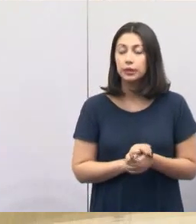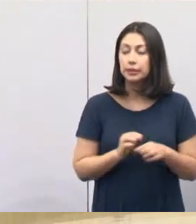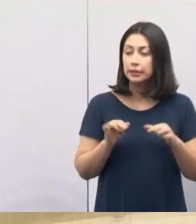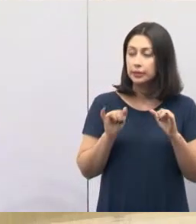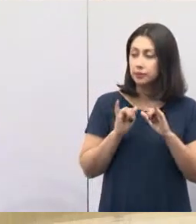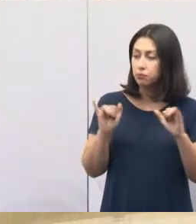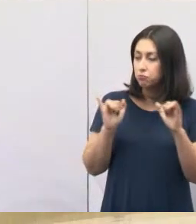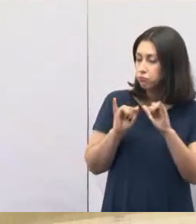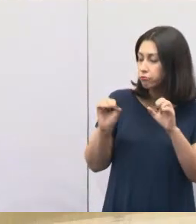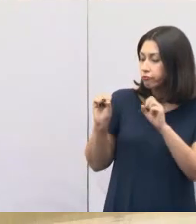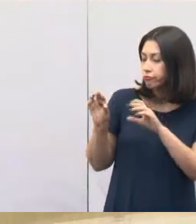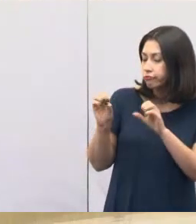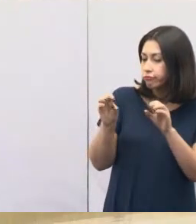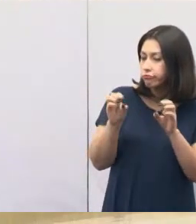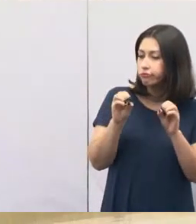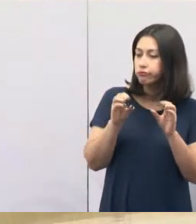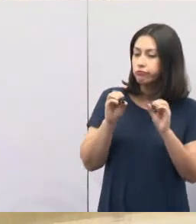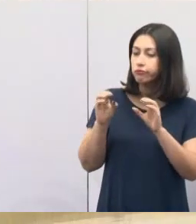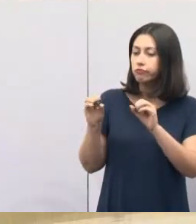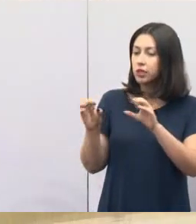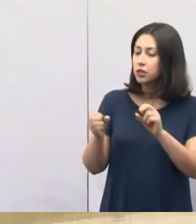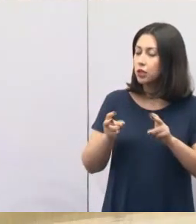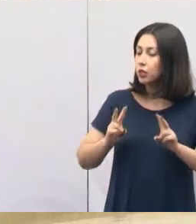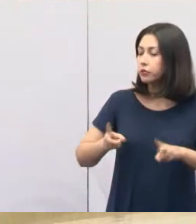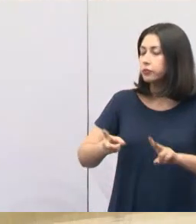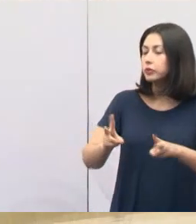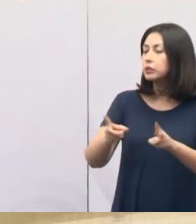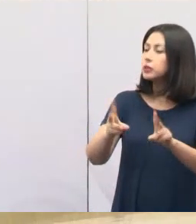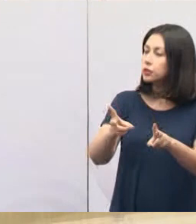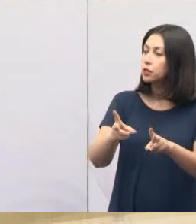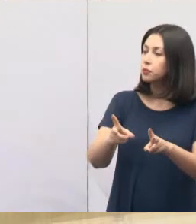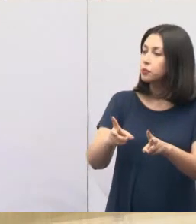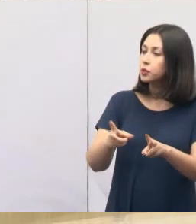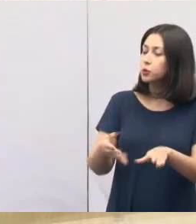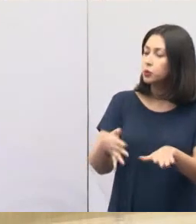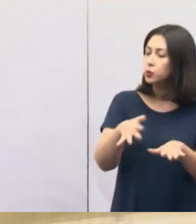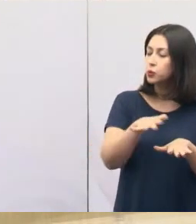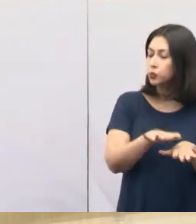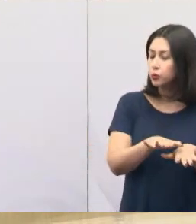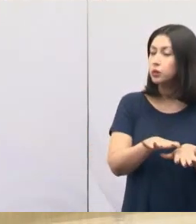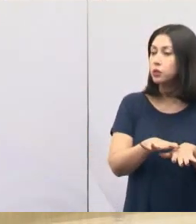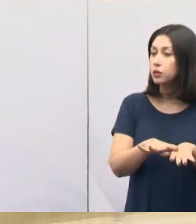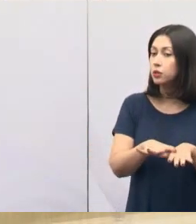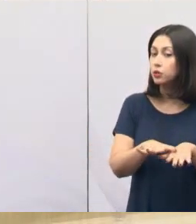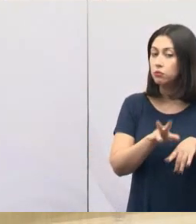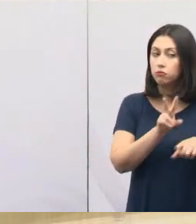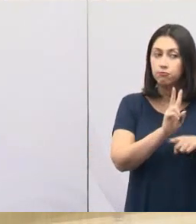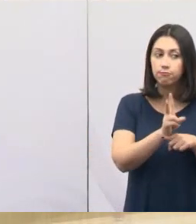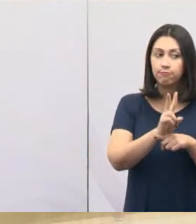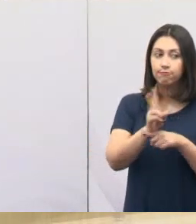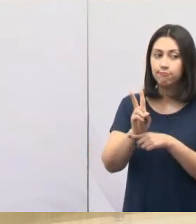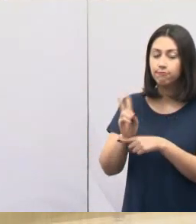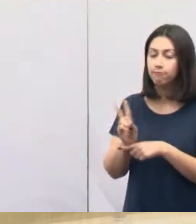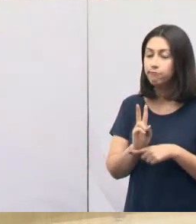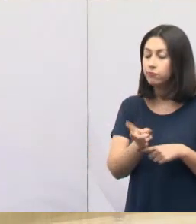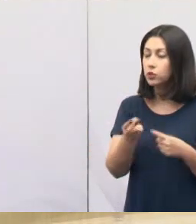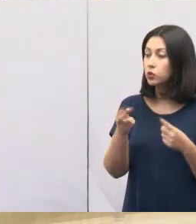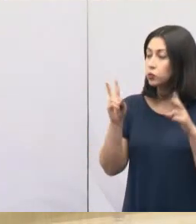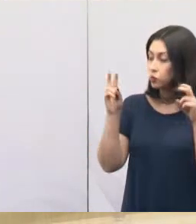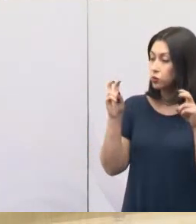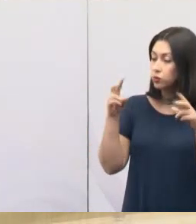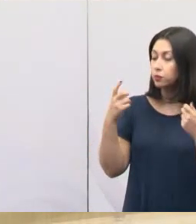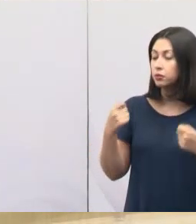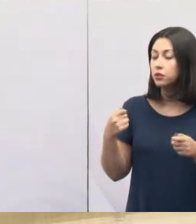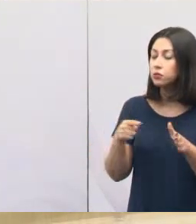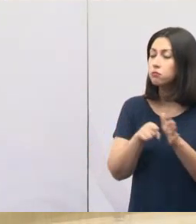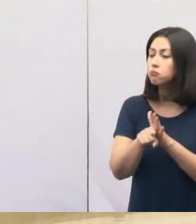promovida a educação em saúde e sempre são incorporadas nas inspeções os assuntos que precisam ser